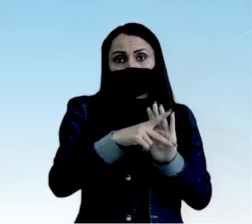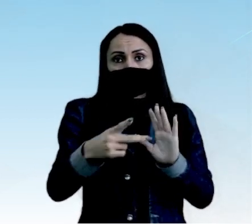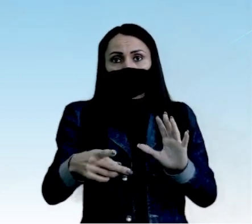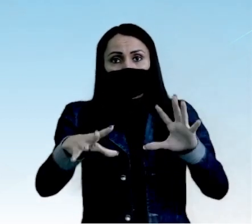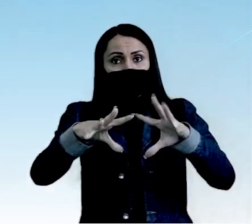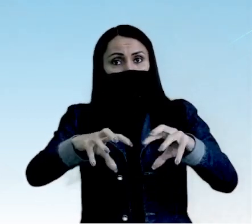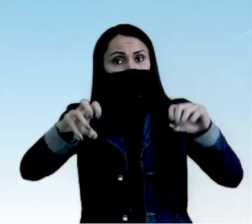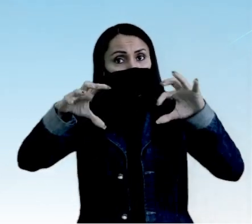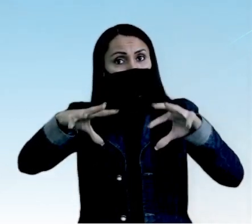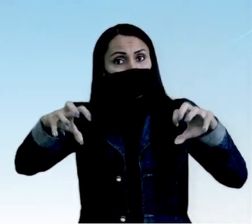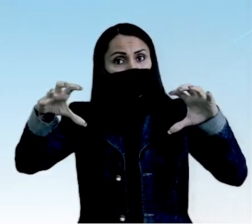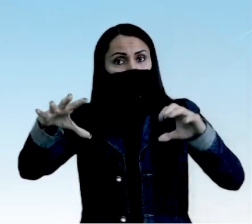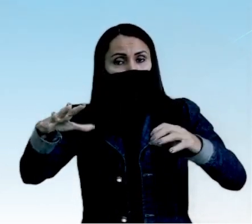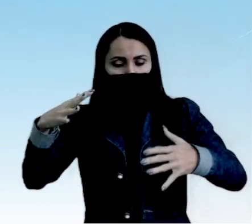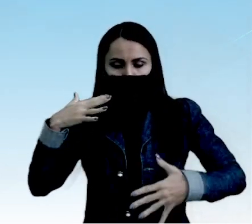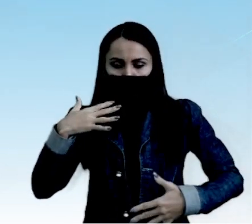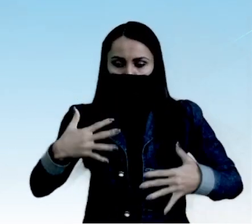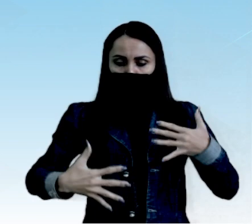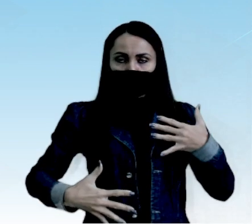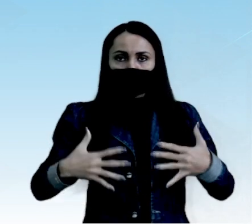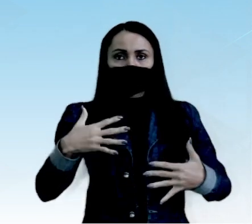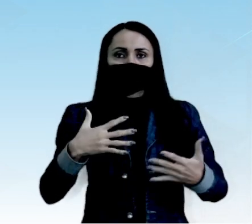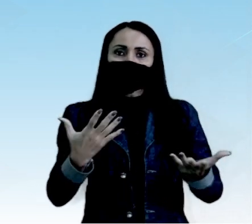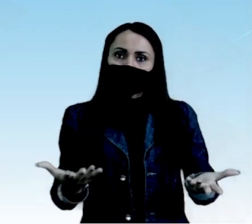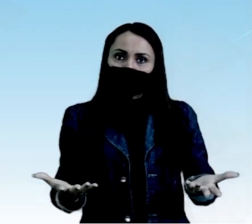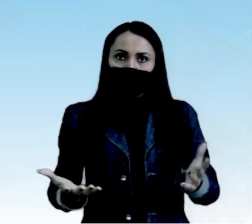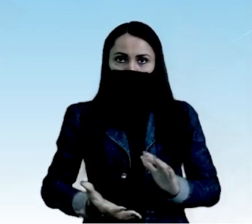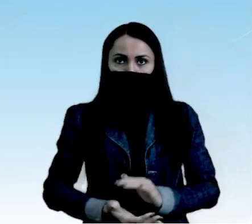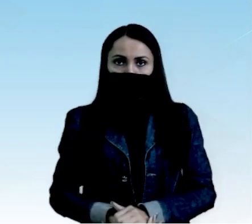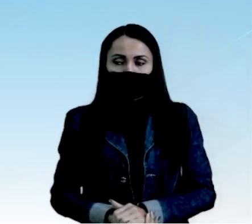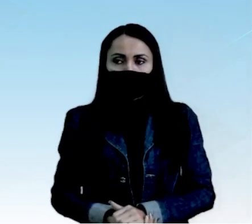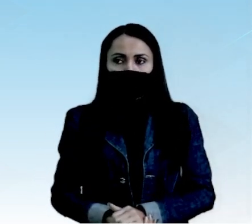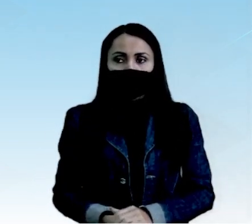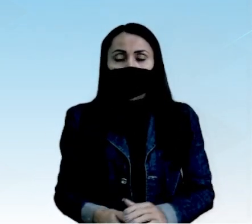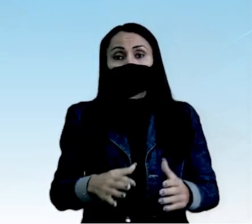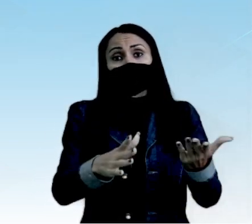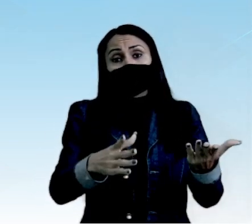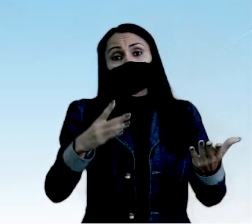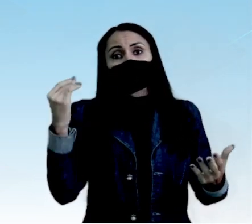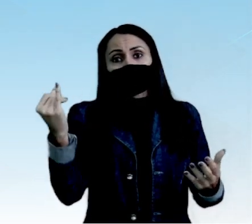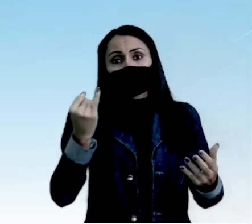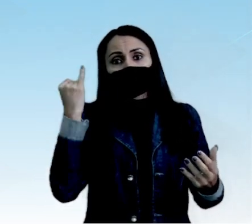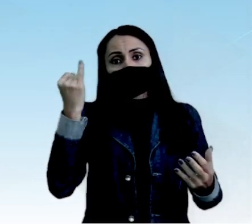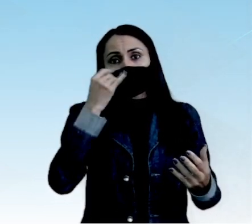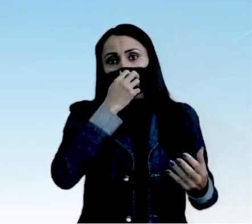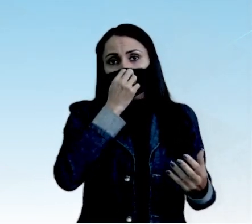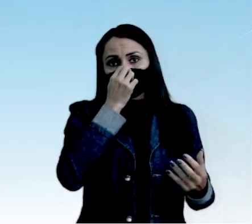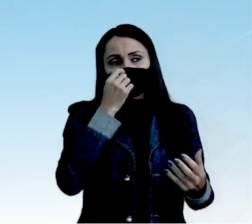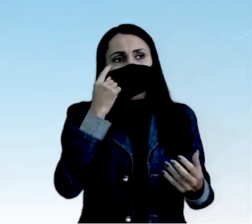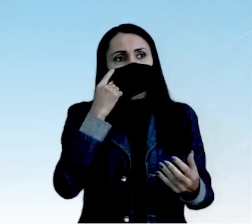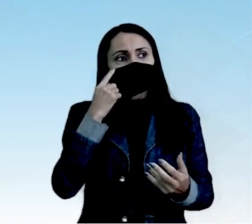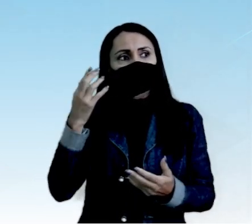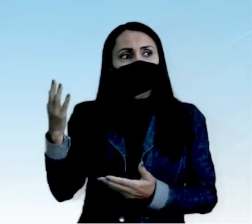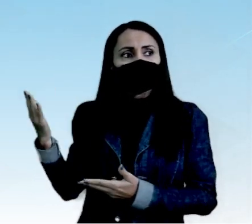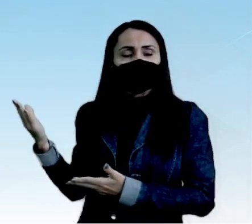algodão do seu couro vai virar um tecido, enfim. Isso foi primordial. Por isso que estão vendo isso aí,